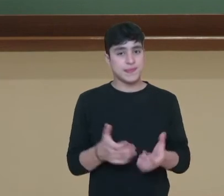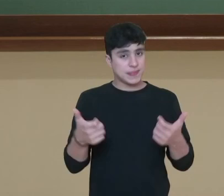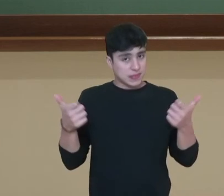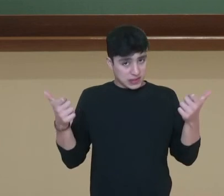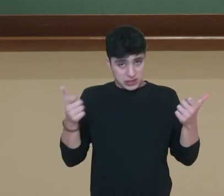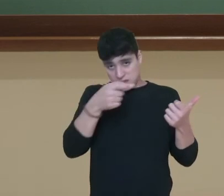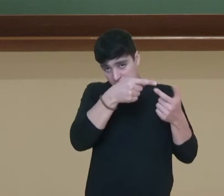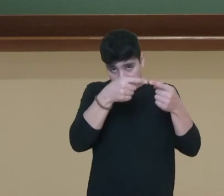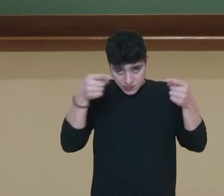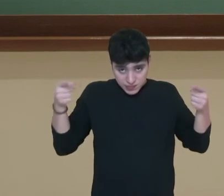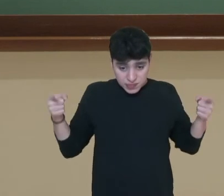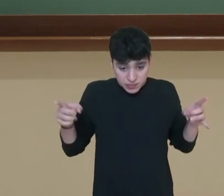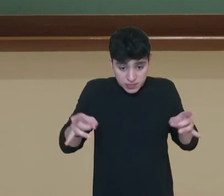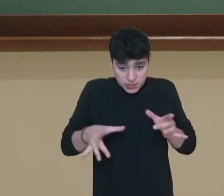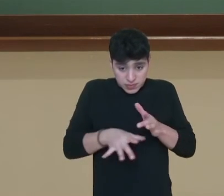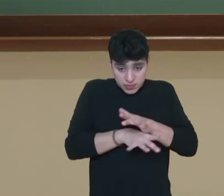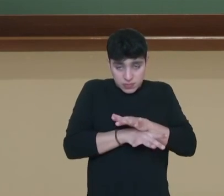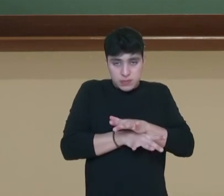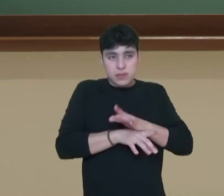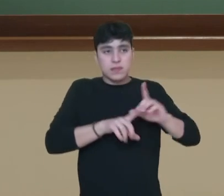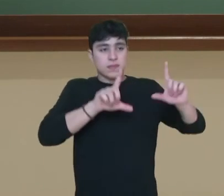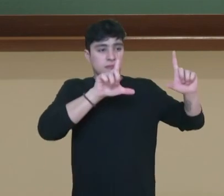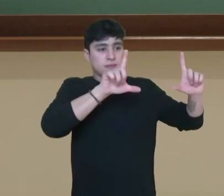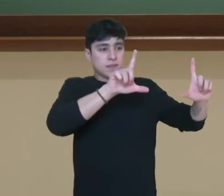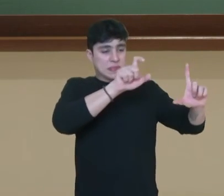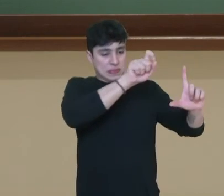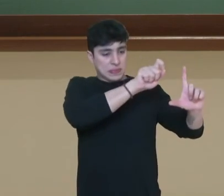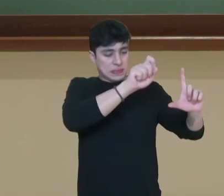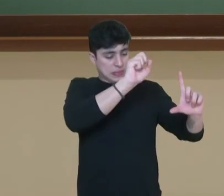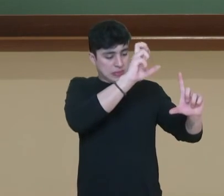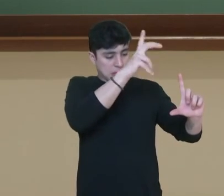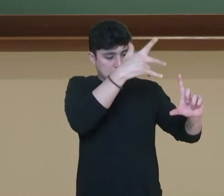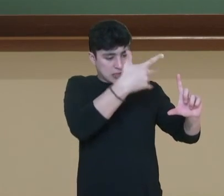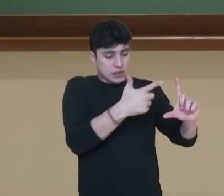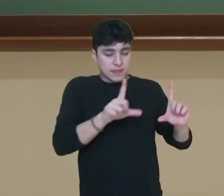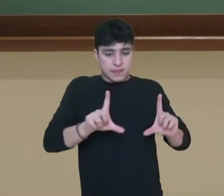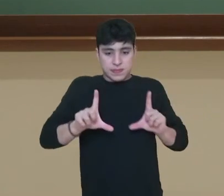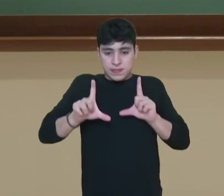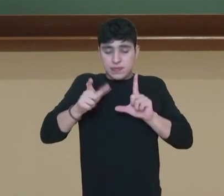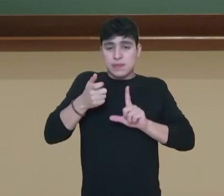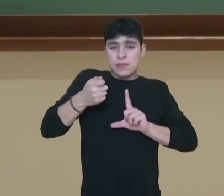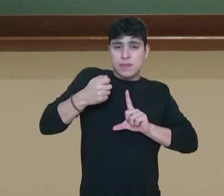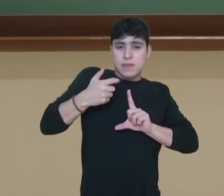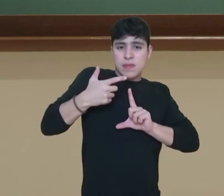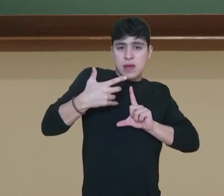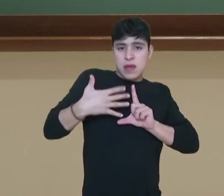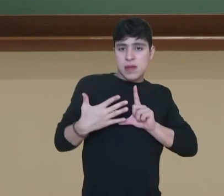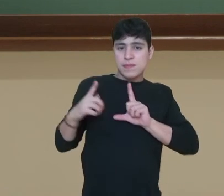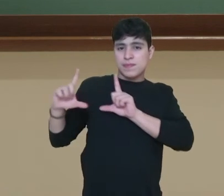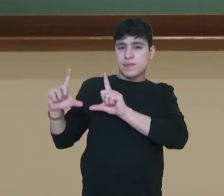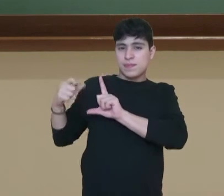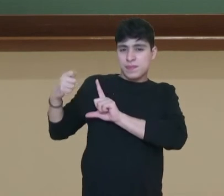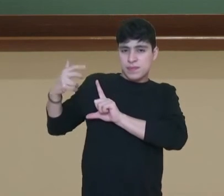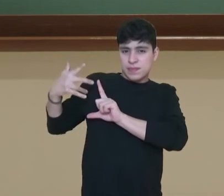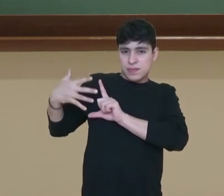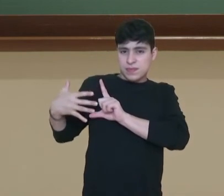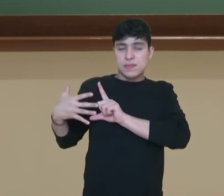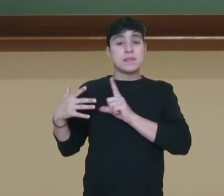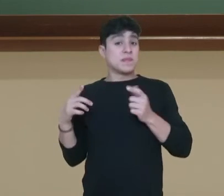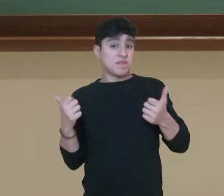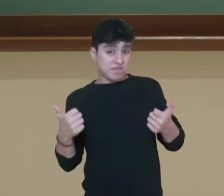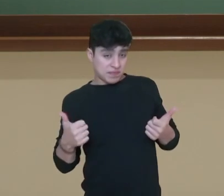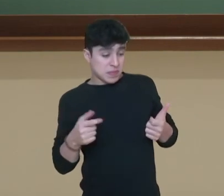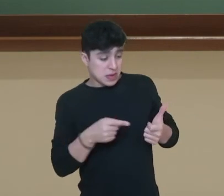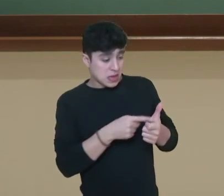E aí, conseguiram, gente, preencher essas colunas? Pensaram nesse passo a passo? Então, primeiro vocês precisavam apresentar